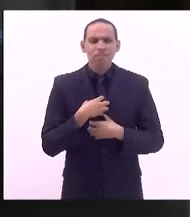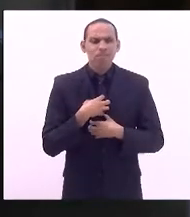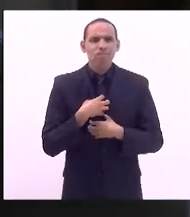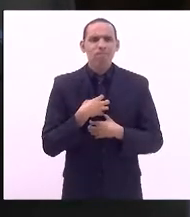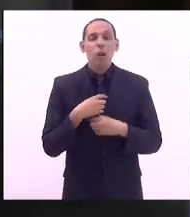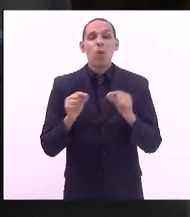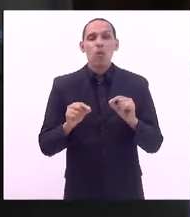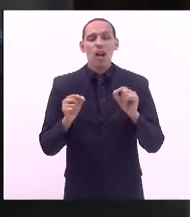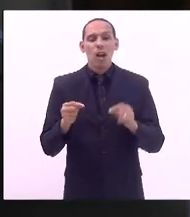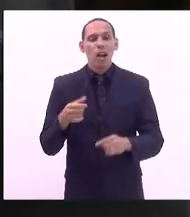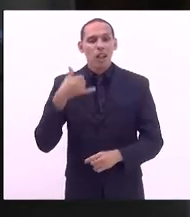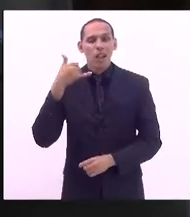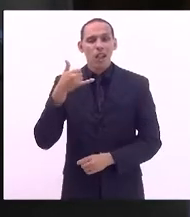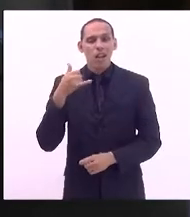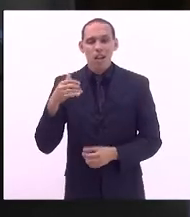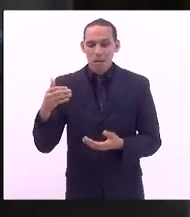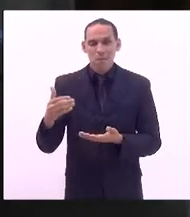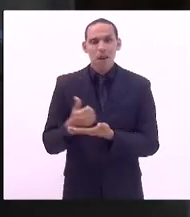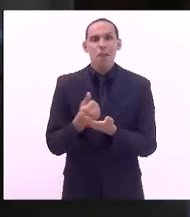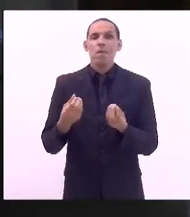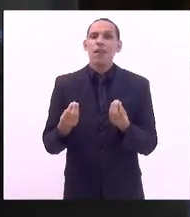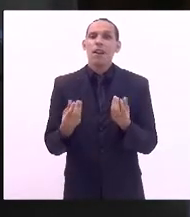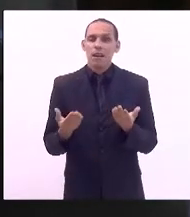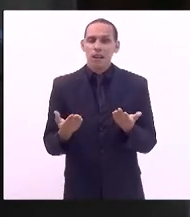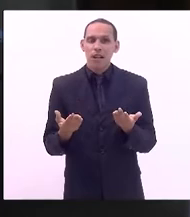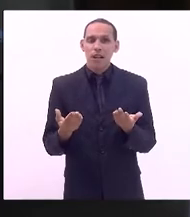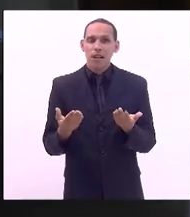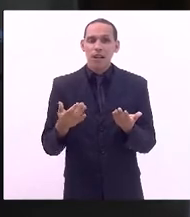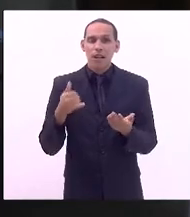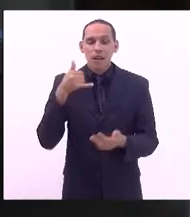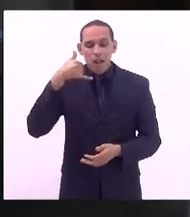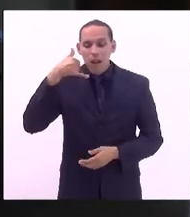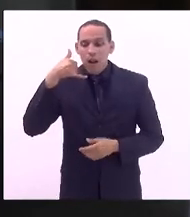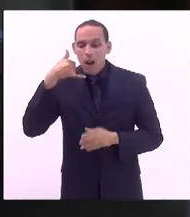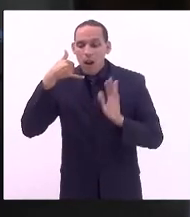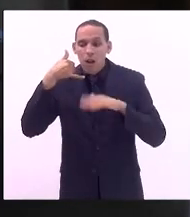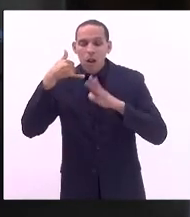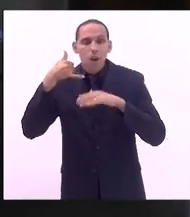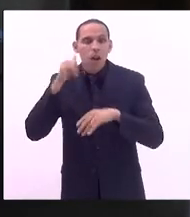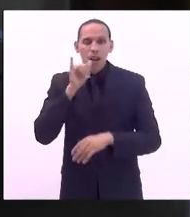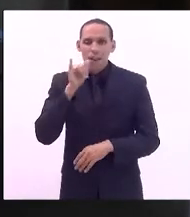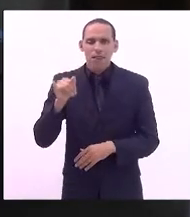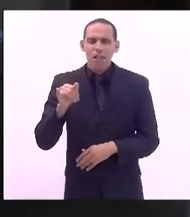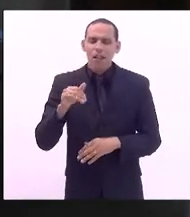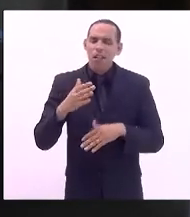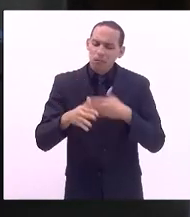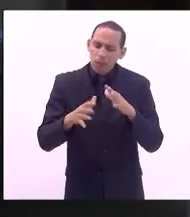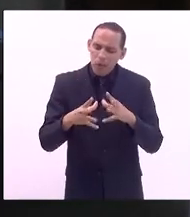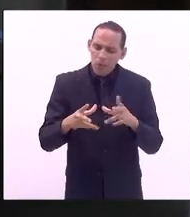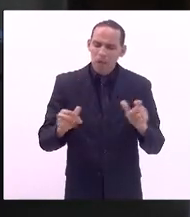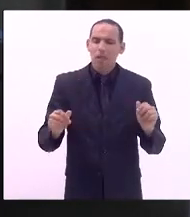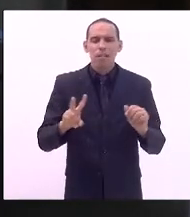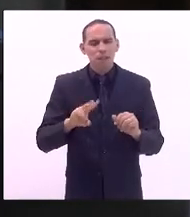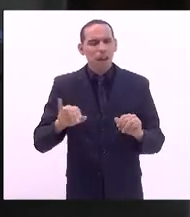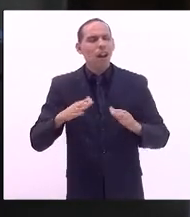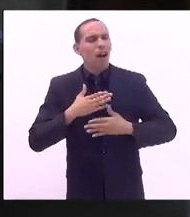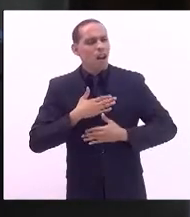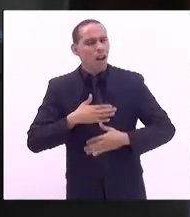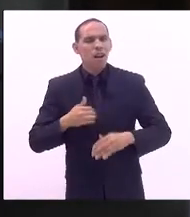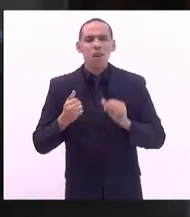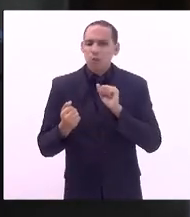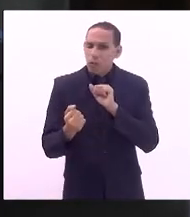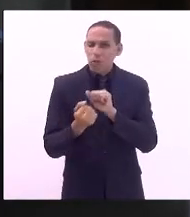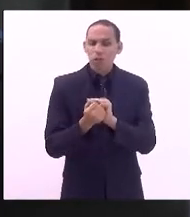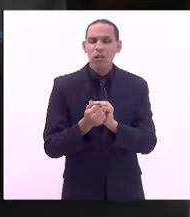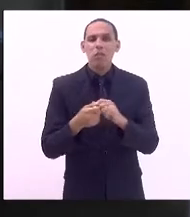e pegar telefone de pessoas simplesmente para falar para eles olha vai passar Fique calmo Eu